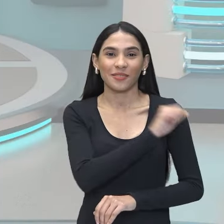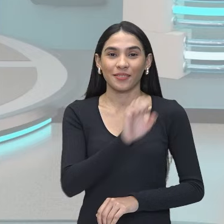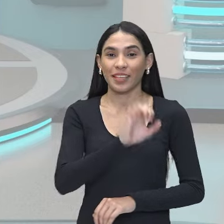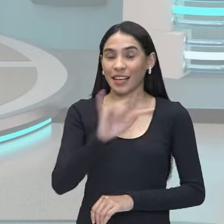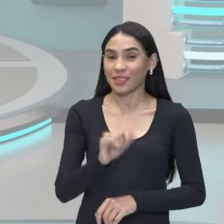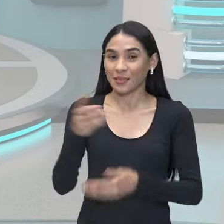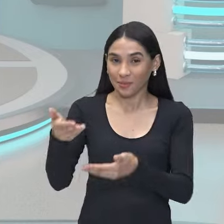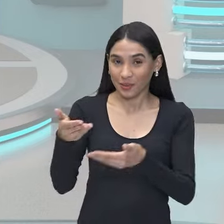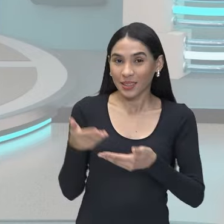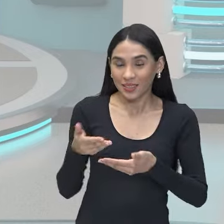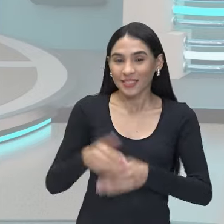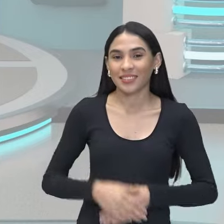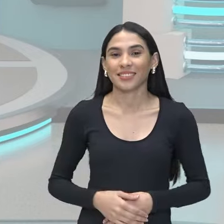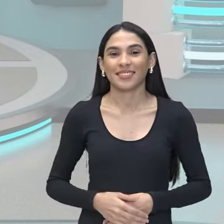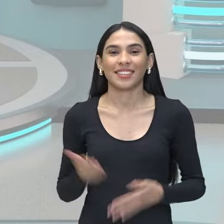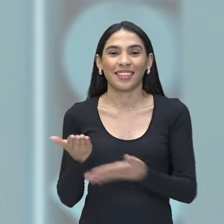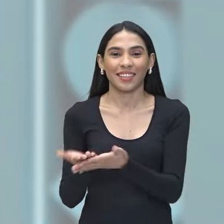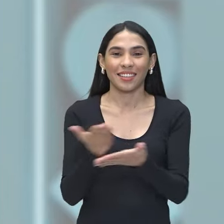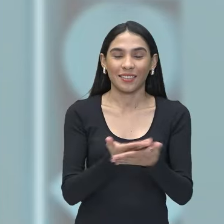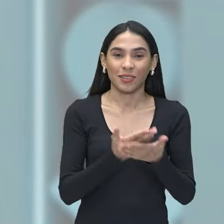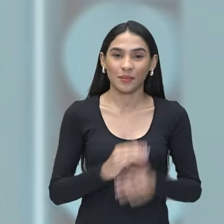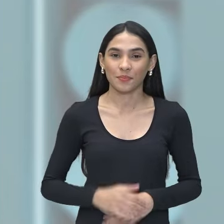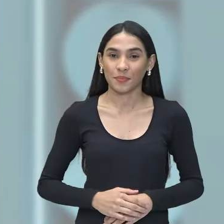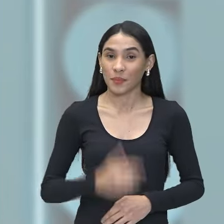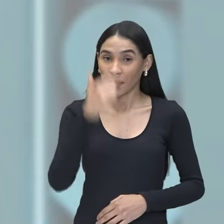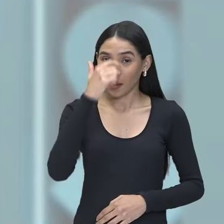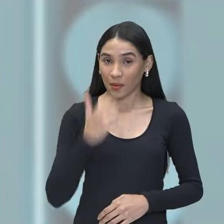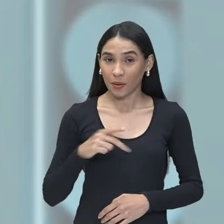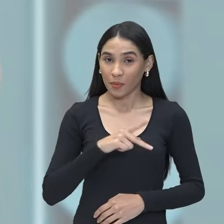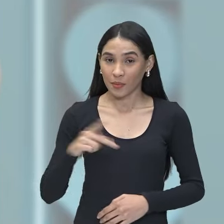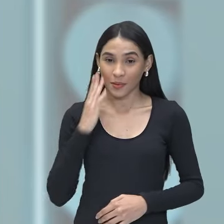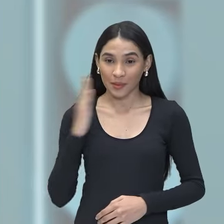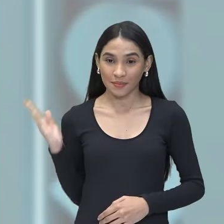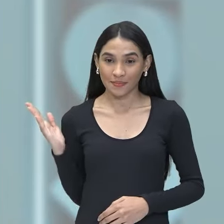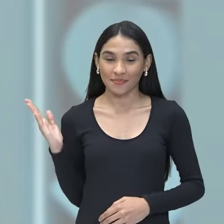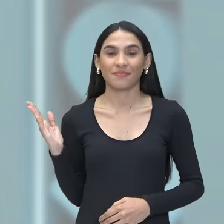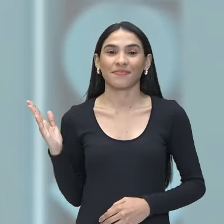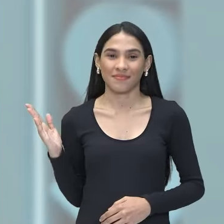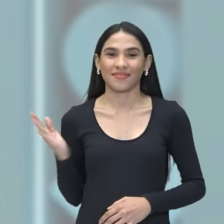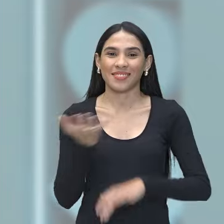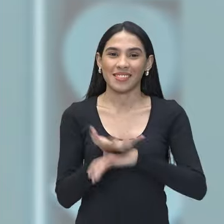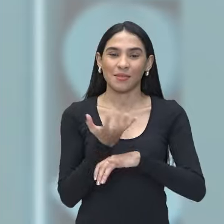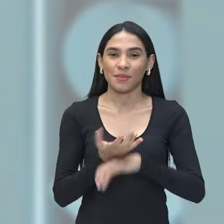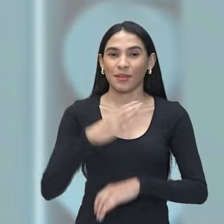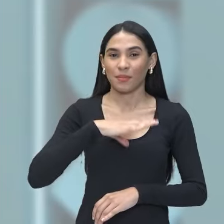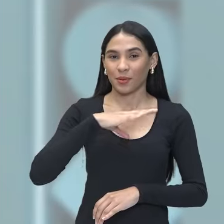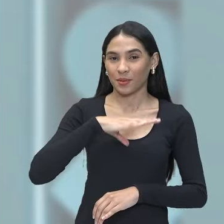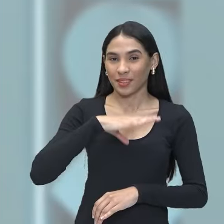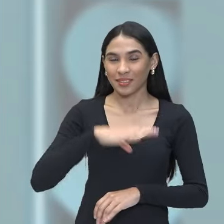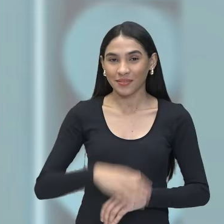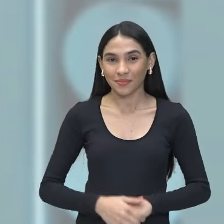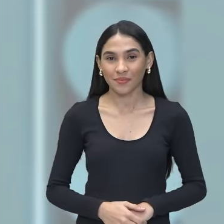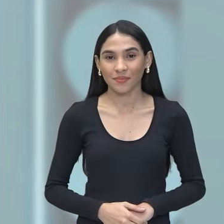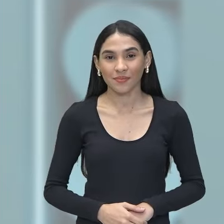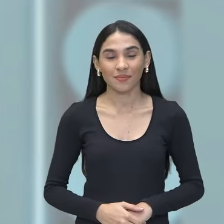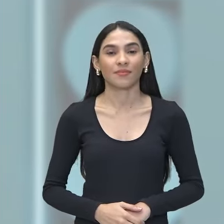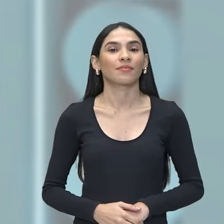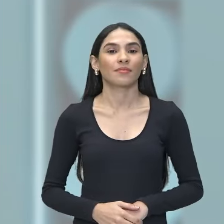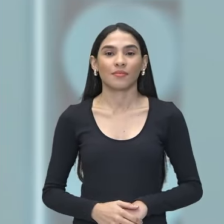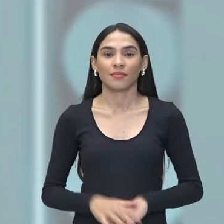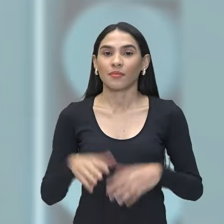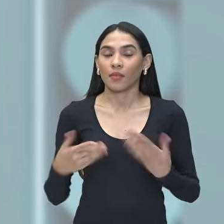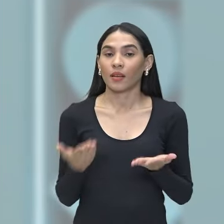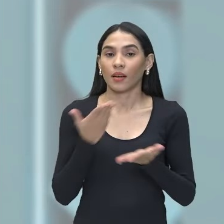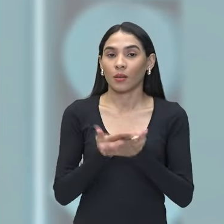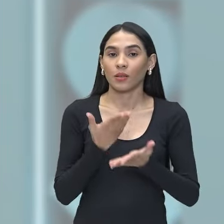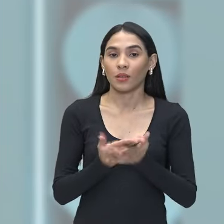EJA, bem-vindos a esta aula. Eu sou a professora Joyce Martins, do componente curricular de língua portuguesa.